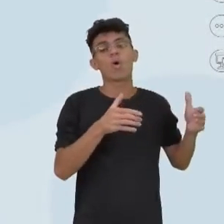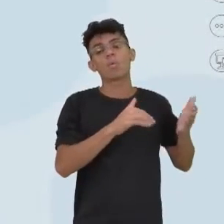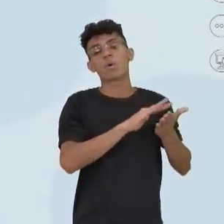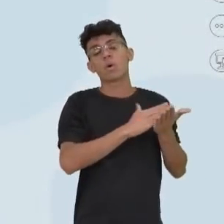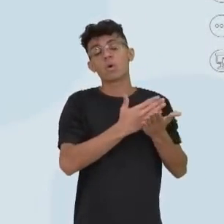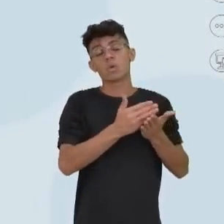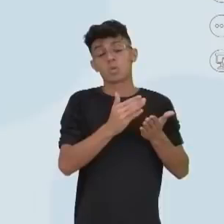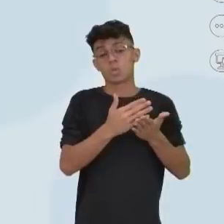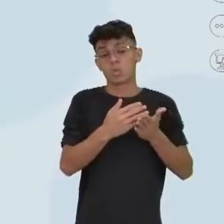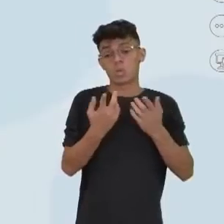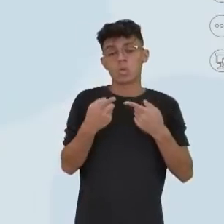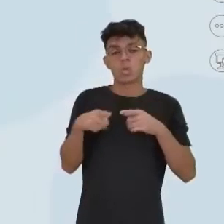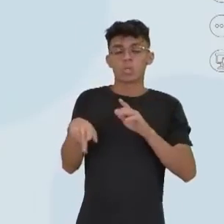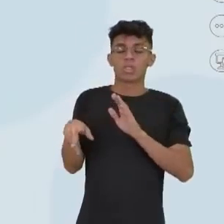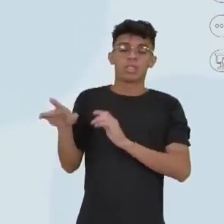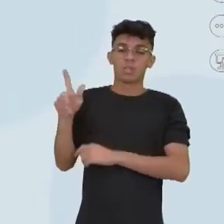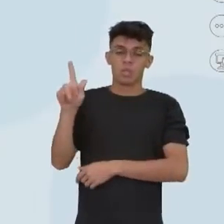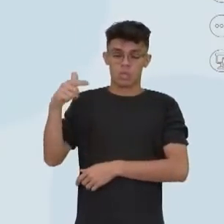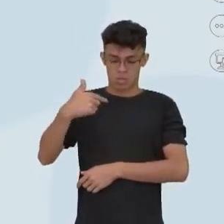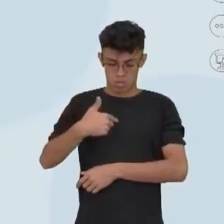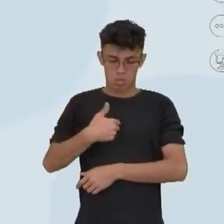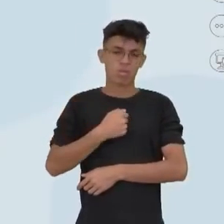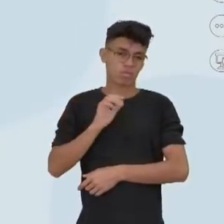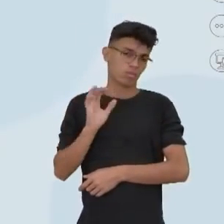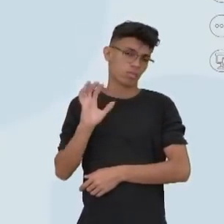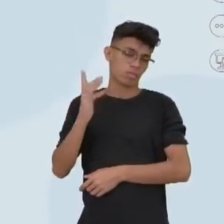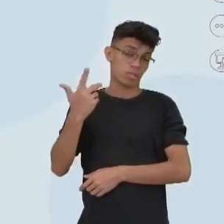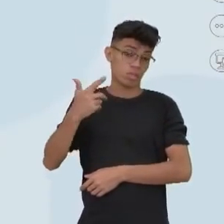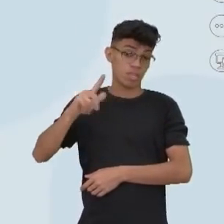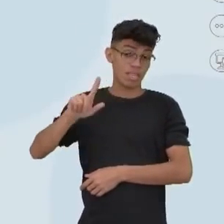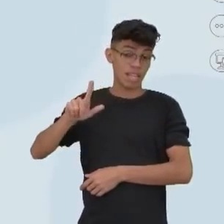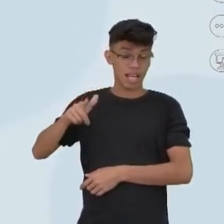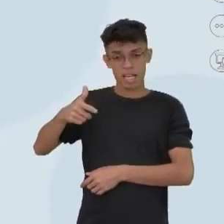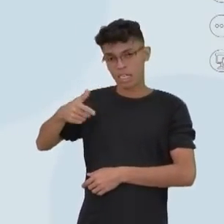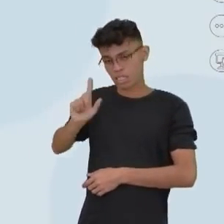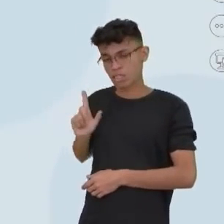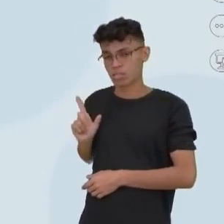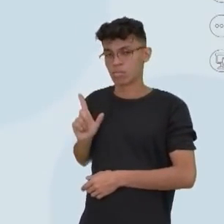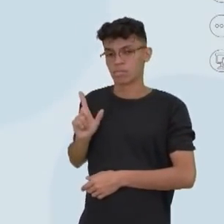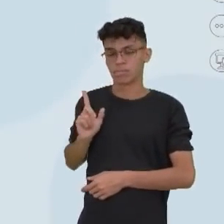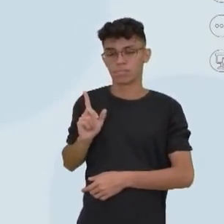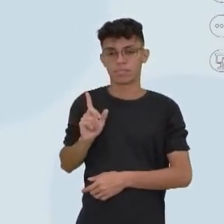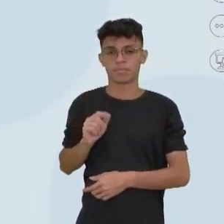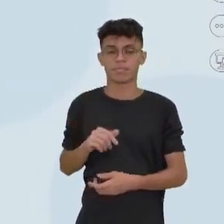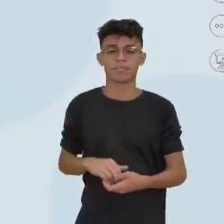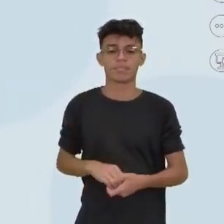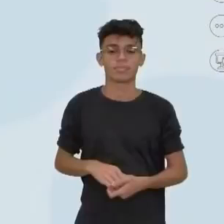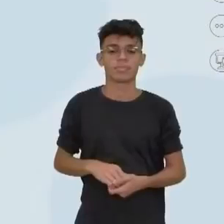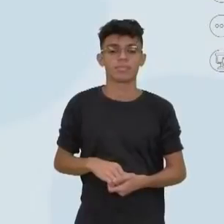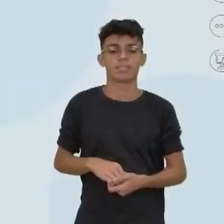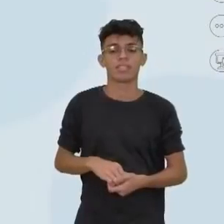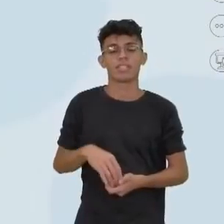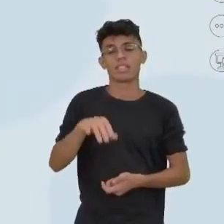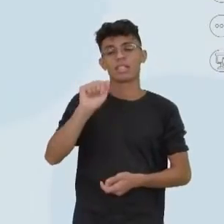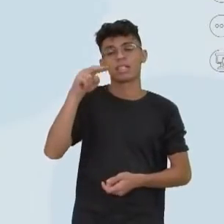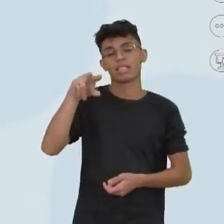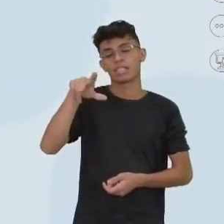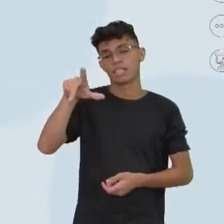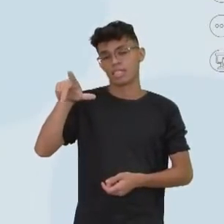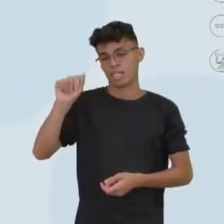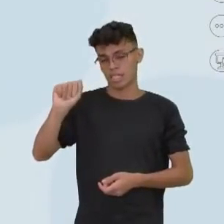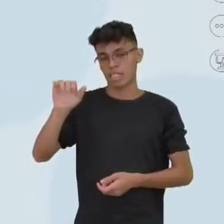ao próprio Getúlio Vargas começaram a surgir bem antes aí, tá? A ANL, que é a Aliança